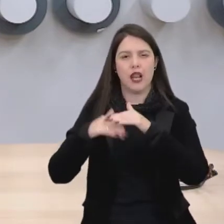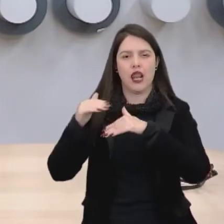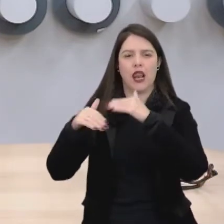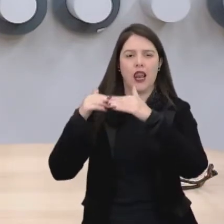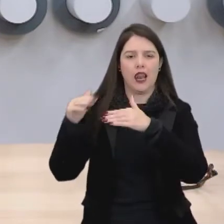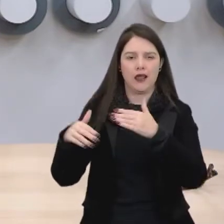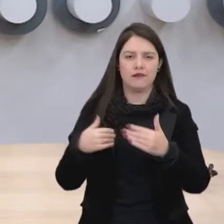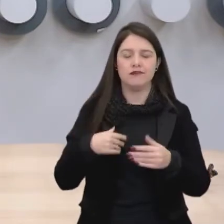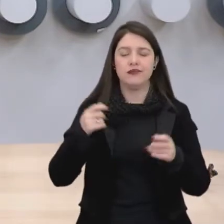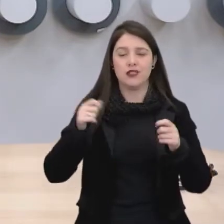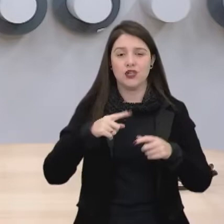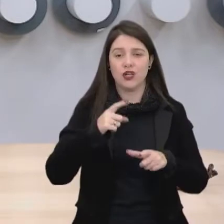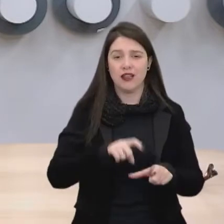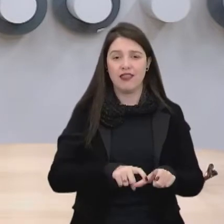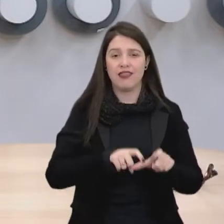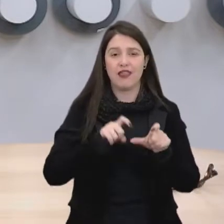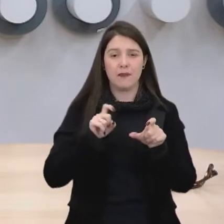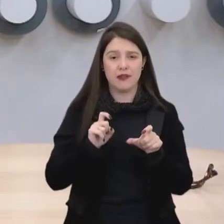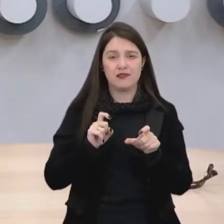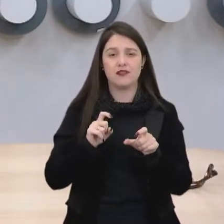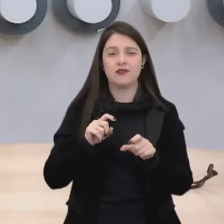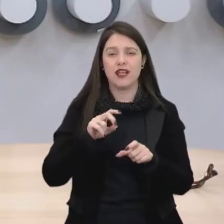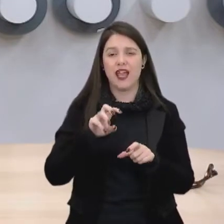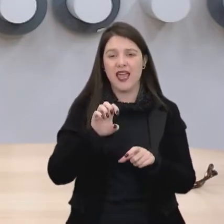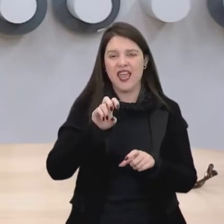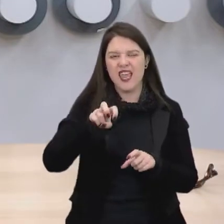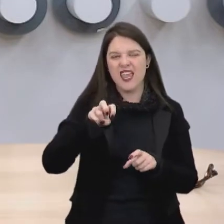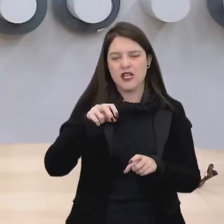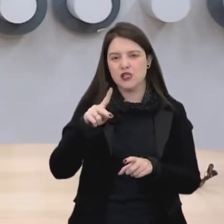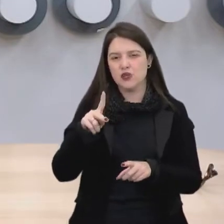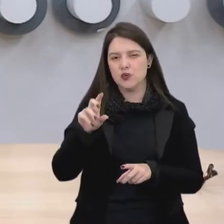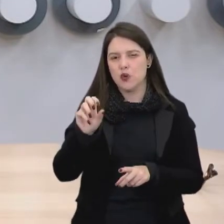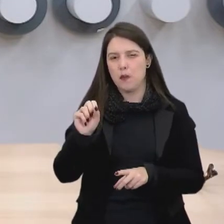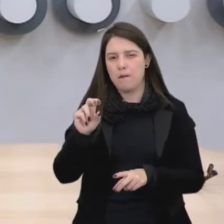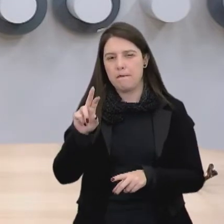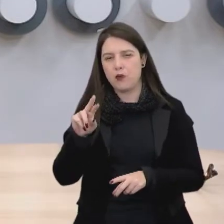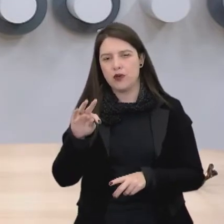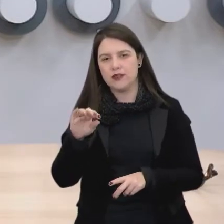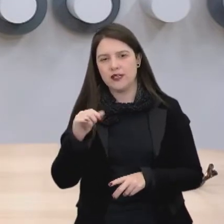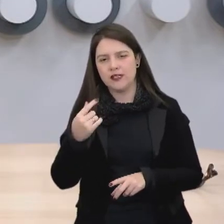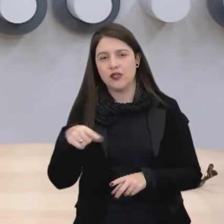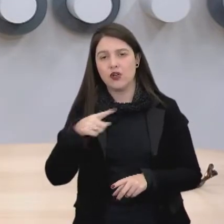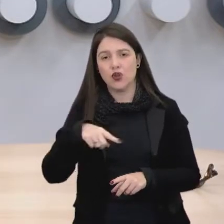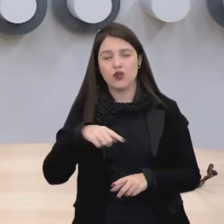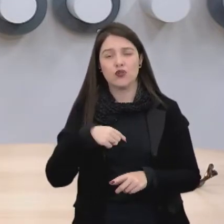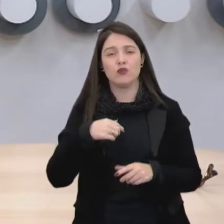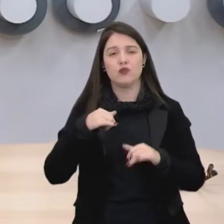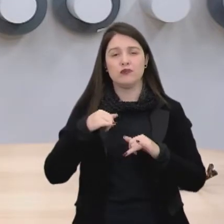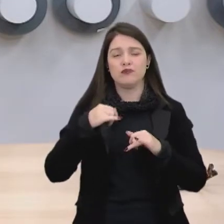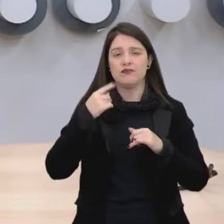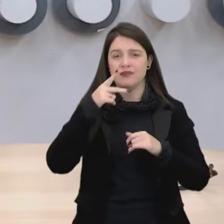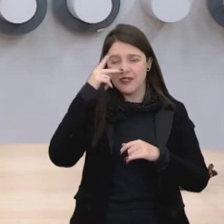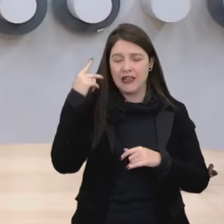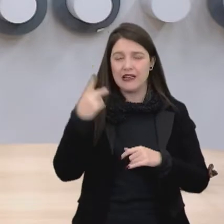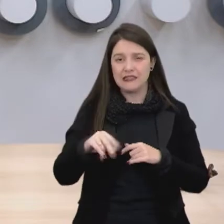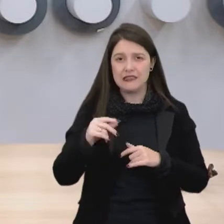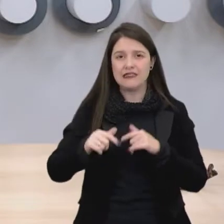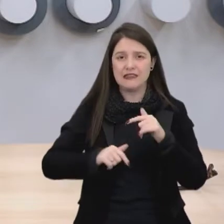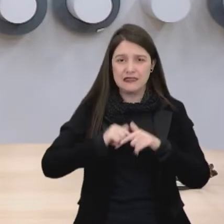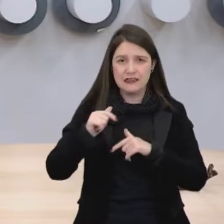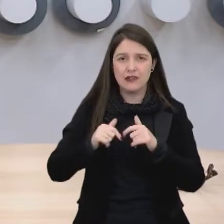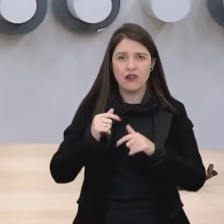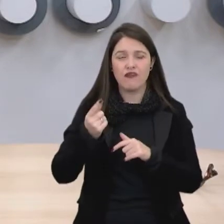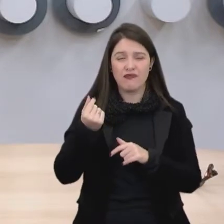ficar dependendo de exportação. O que na realidade nós temos um mercado consumidor, né, com um valor agregado